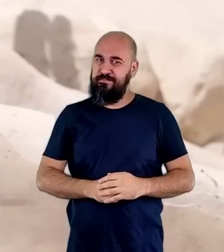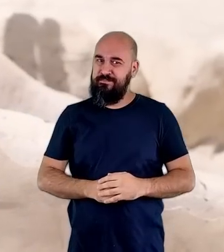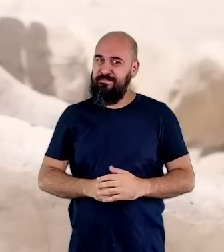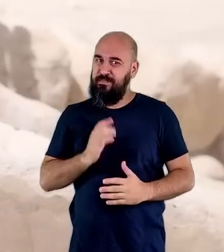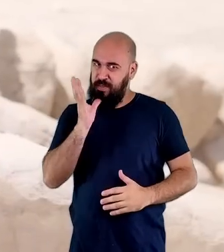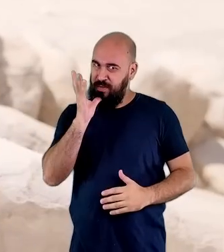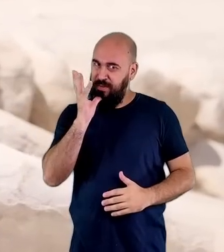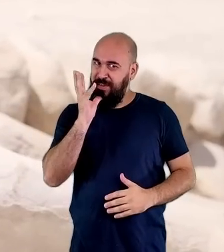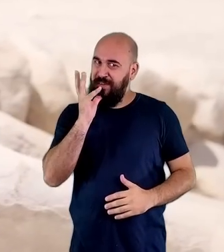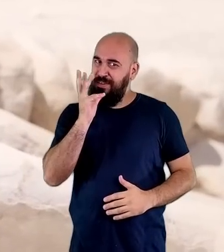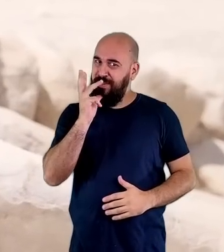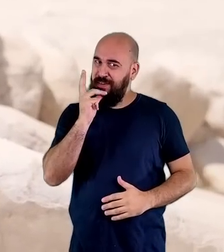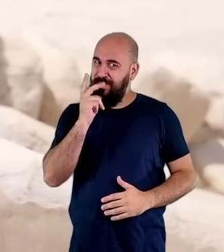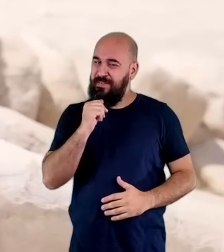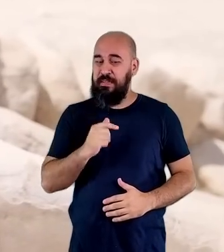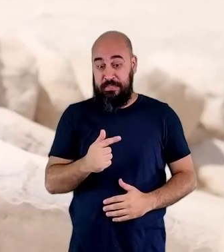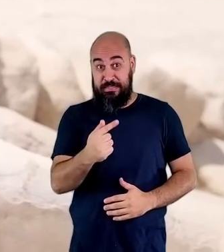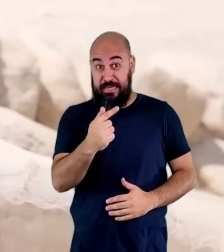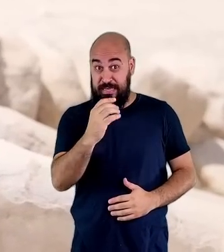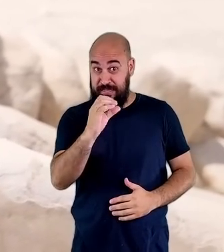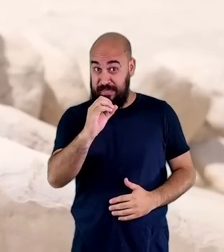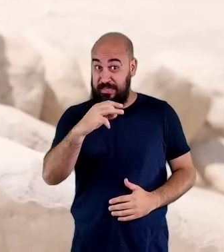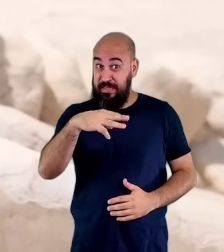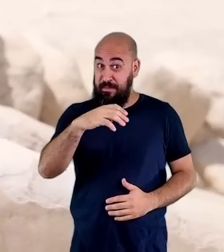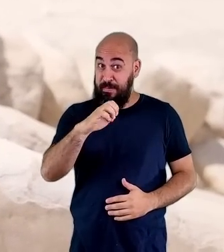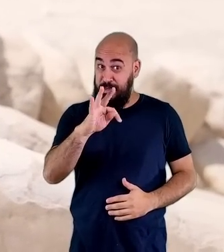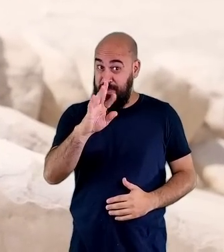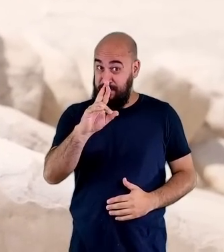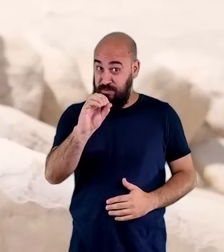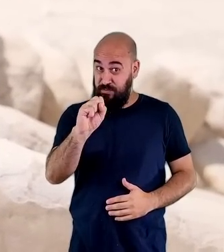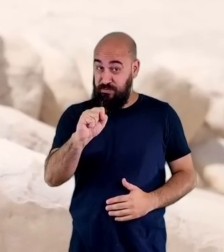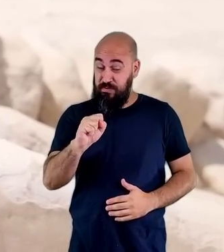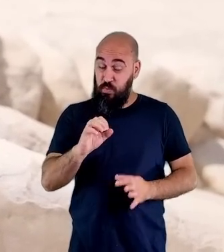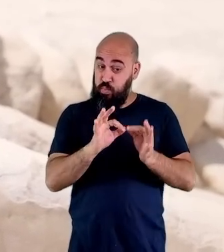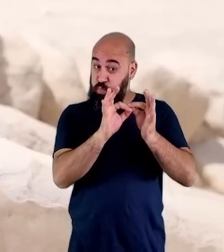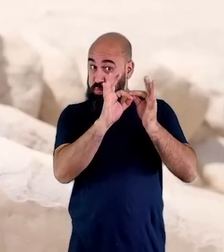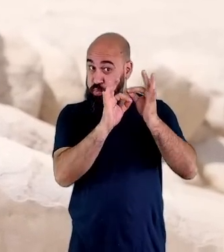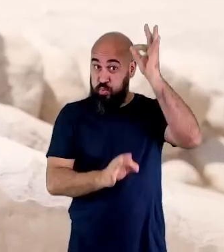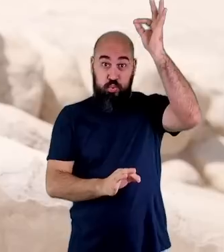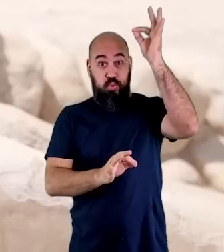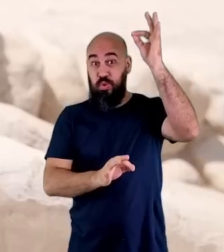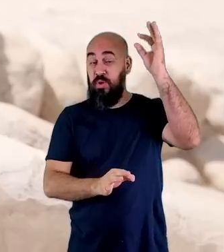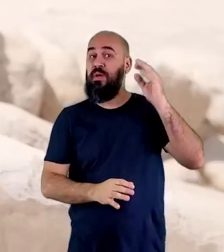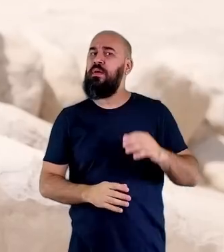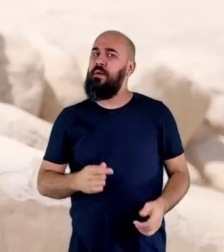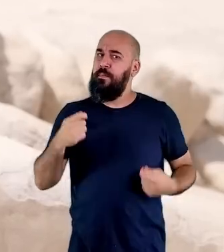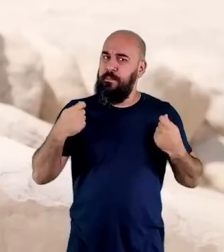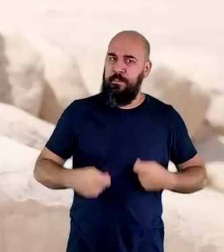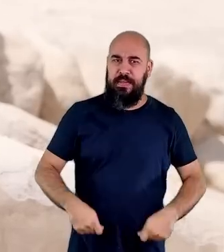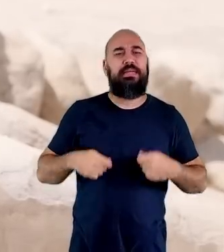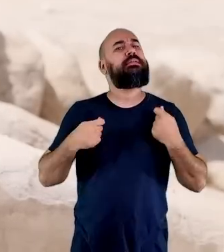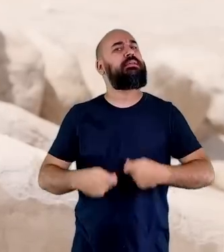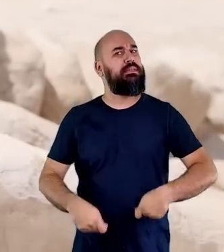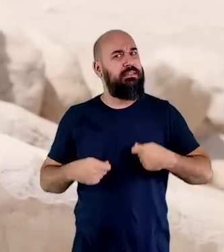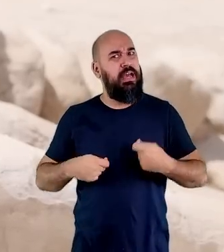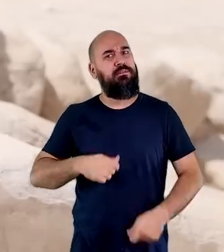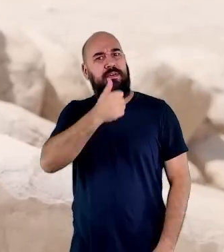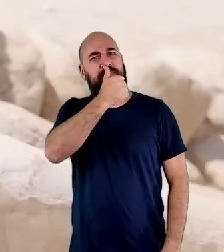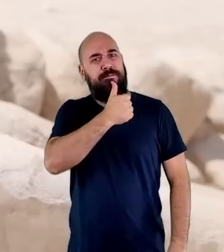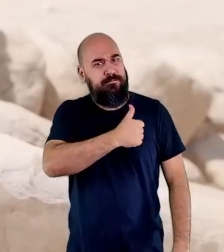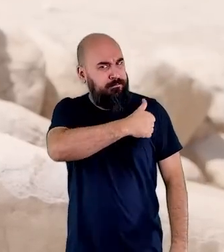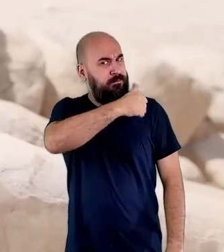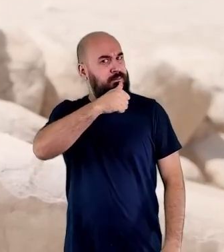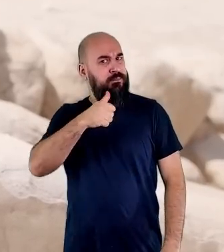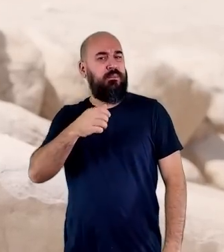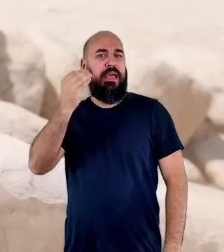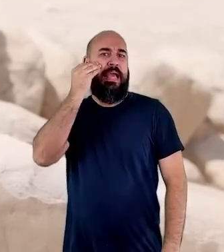Você viu só? São 70 metros, como eu informei. Ou seja, eles tinham que ter muito sacrifício para